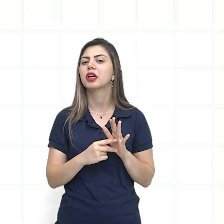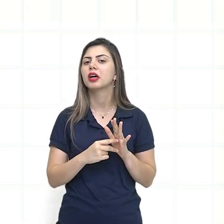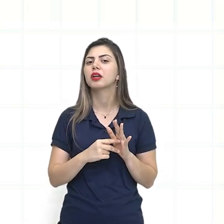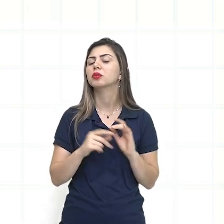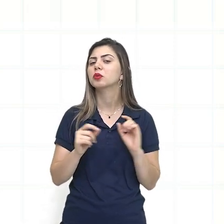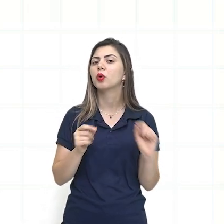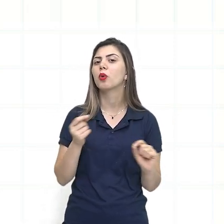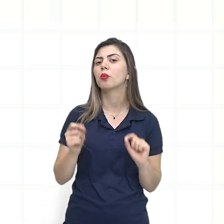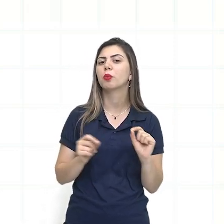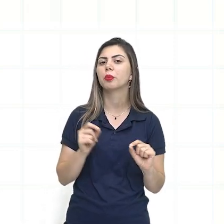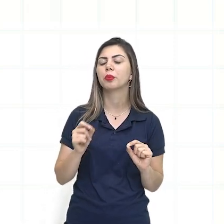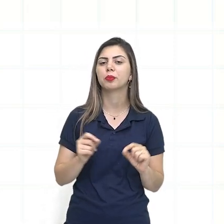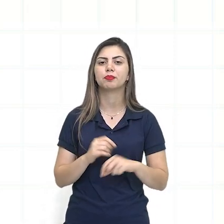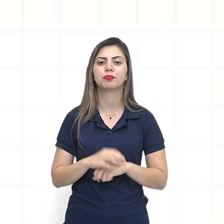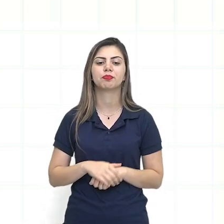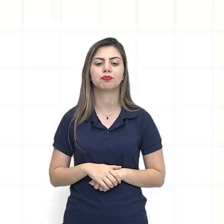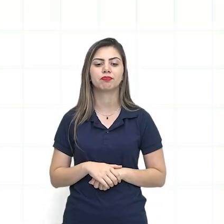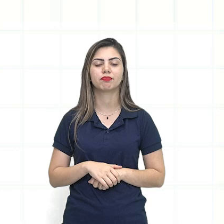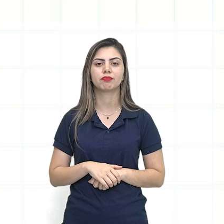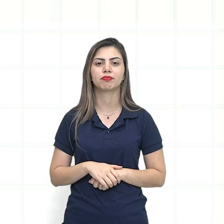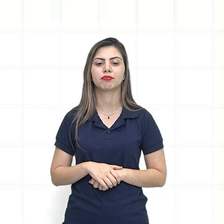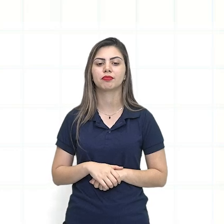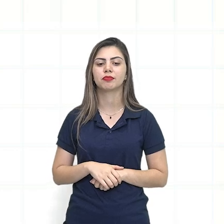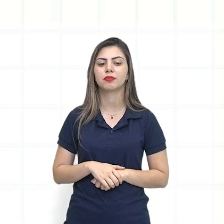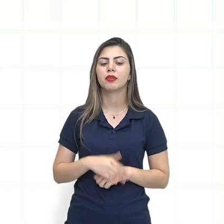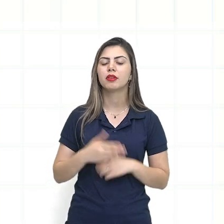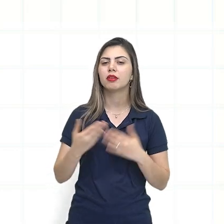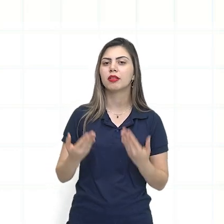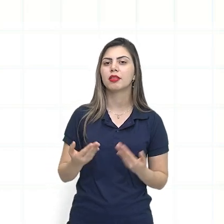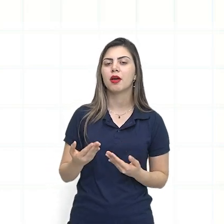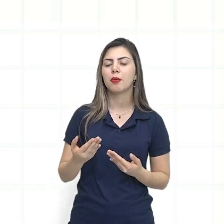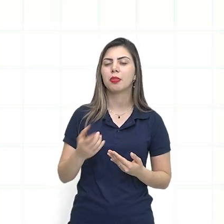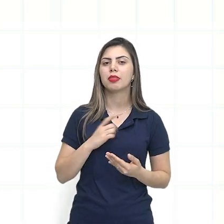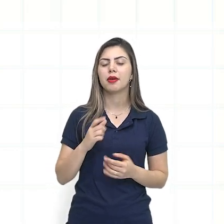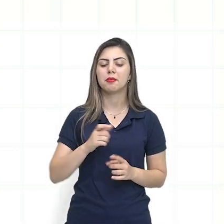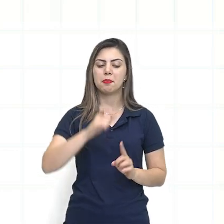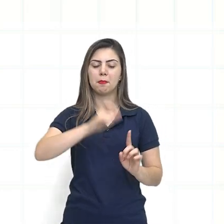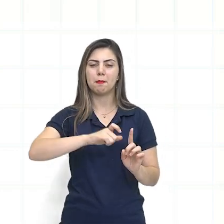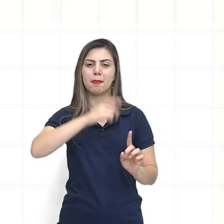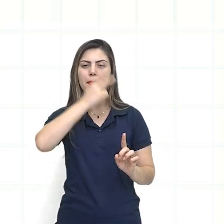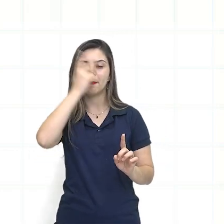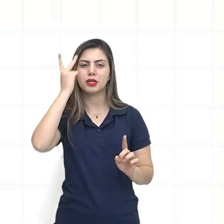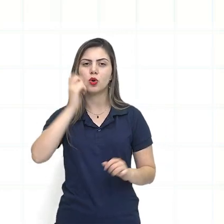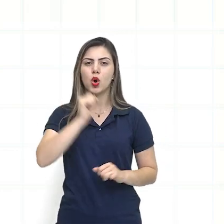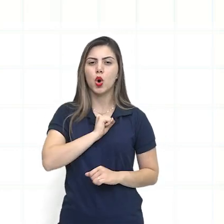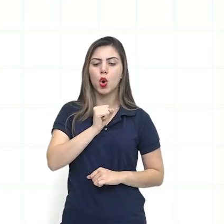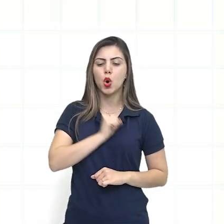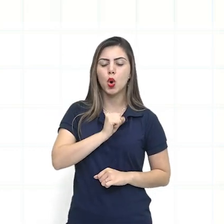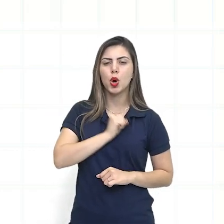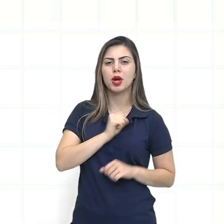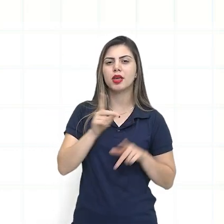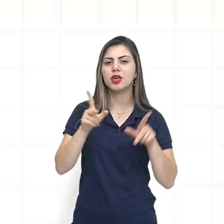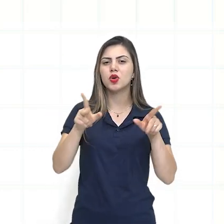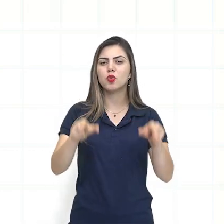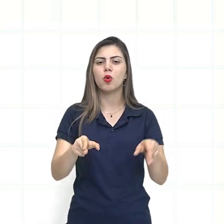Uma pessoa que bate o coração é uma pedra, uma pessoa